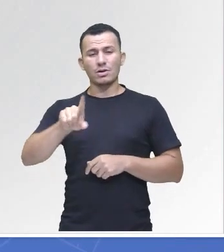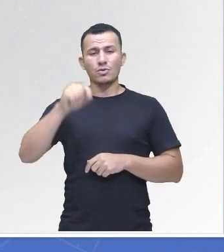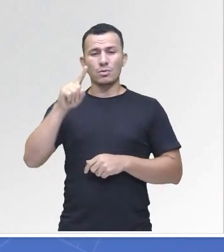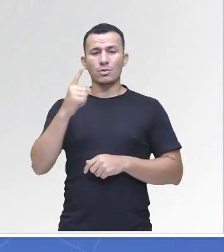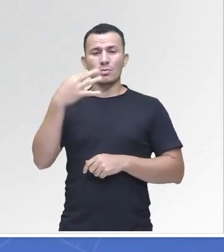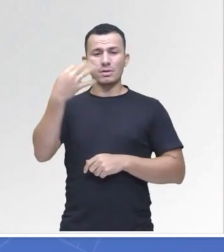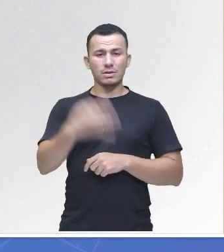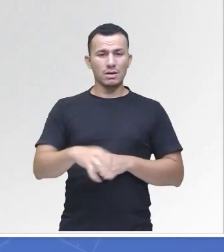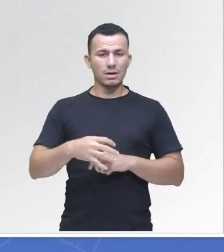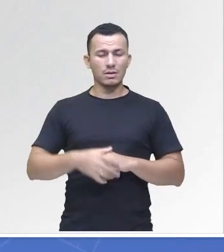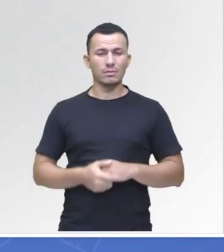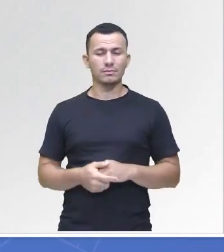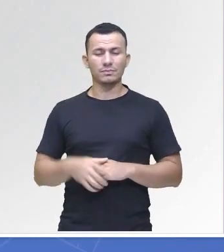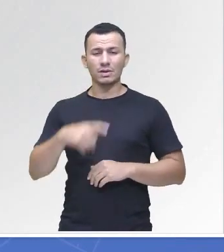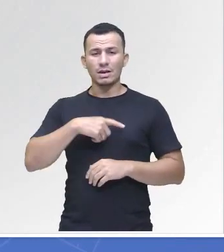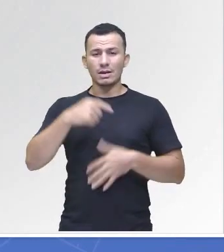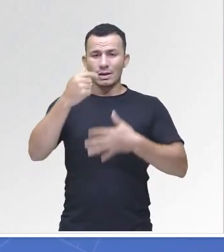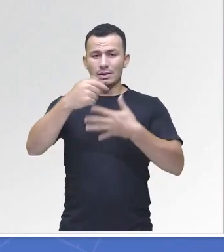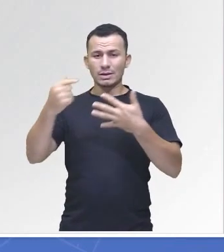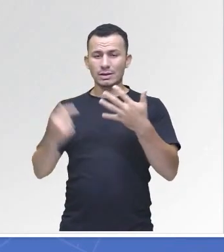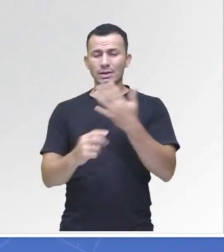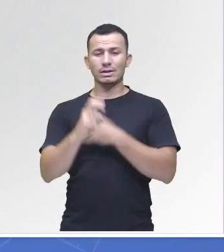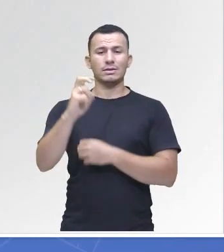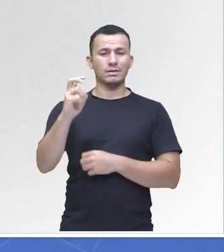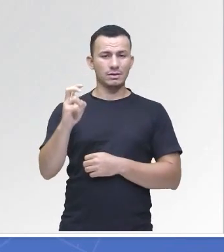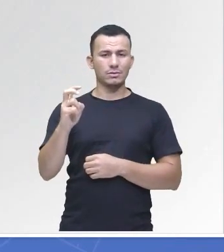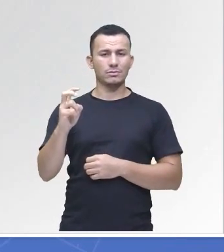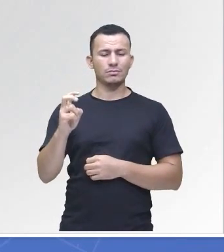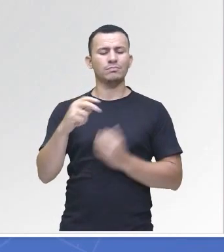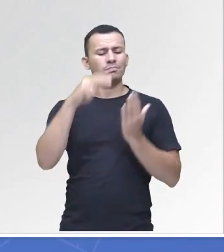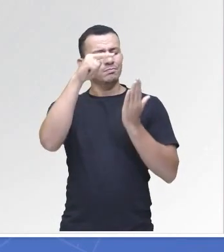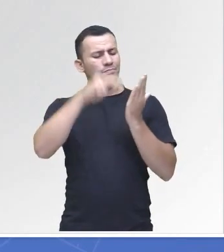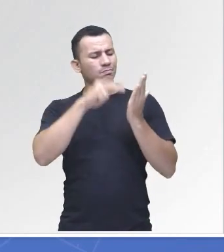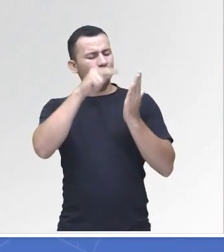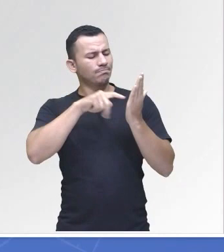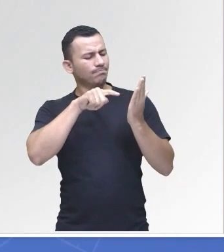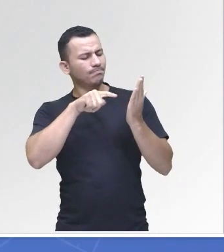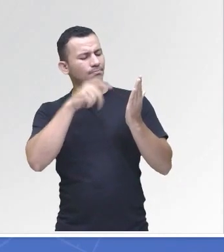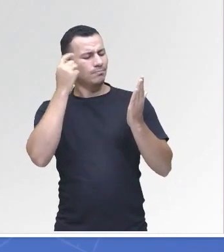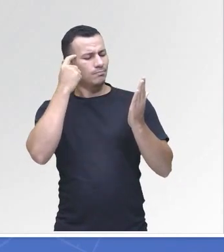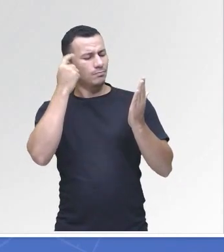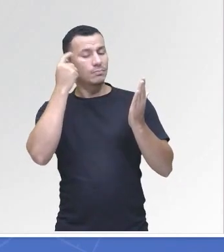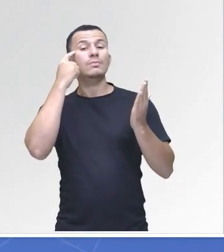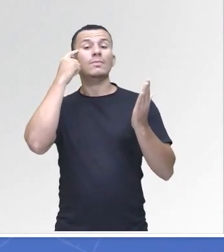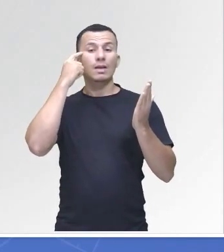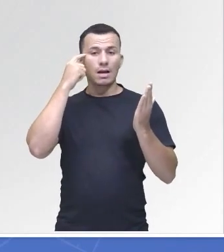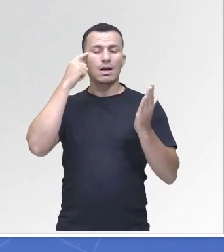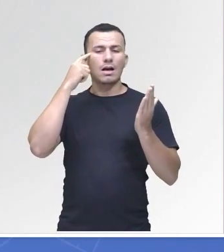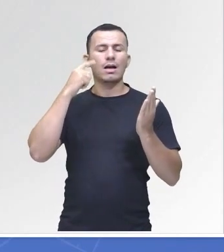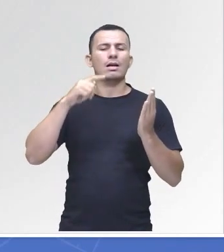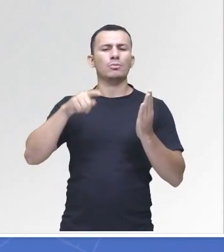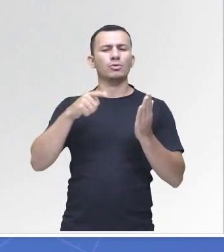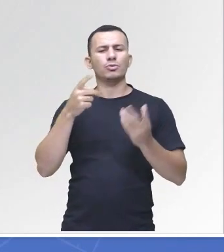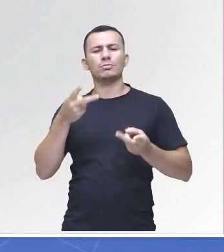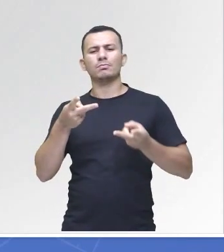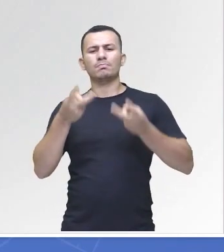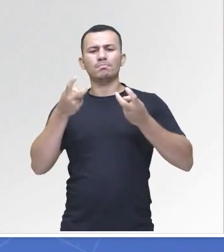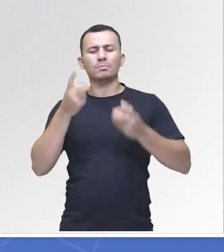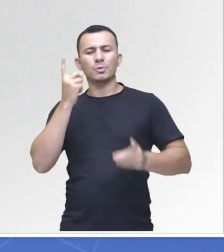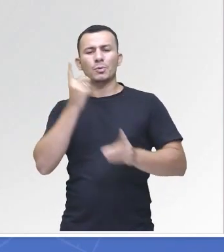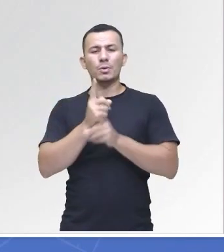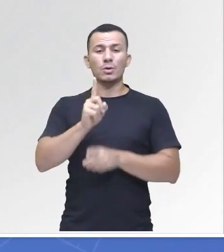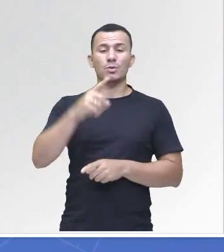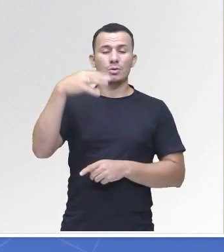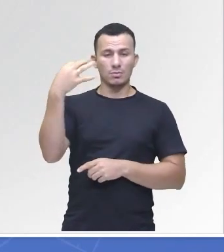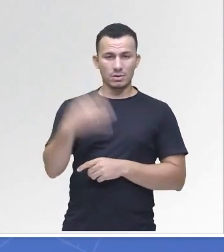correta. Vocês têm 5 alternativas, vocês vão refletir sobre cada uma delas e tentar chegar aí ao nosso gabarito, a